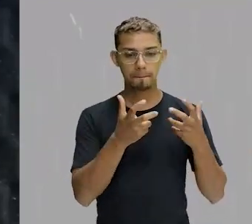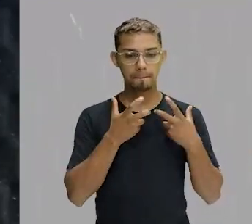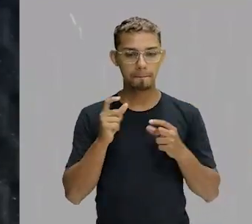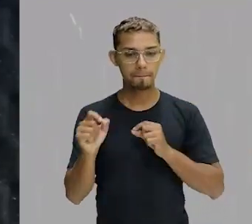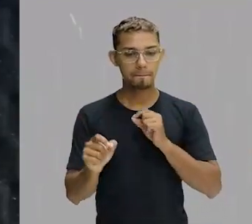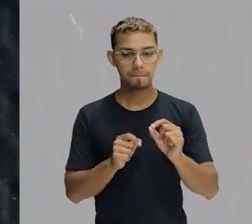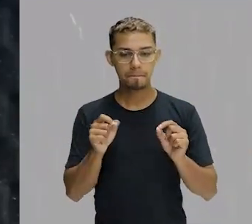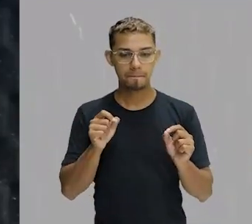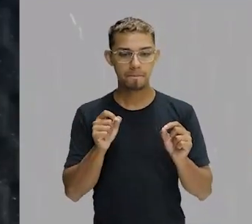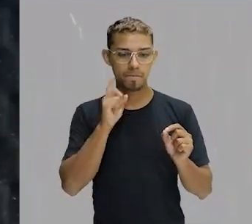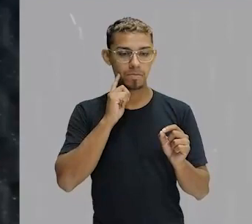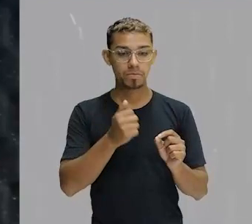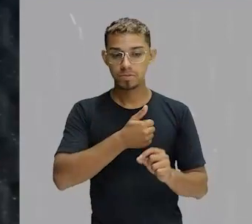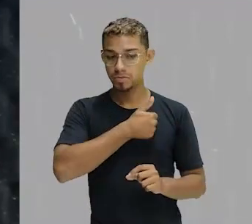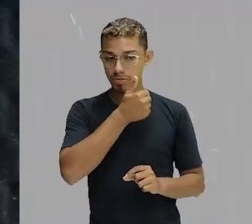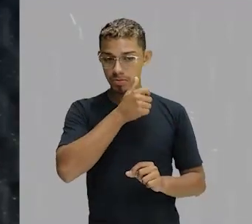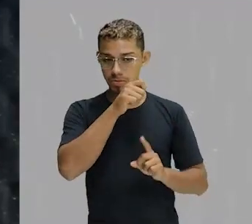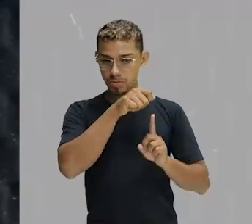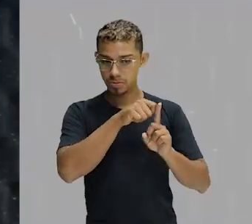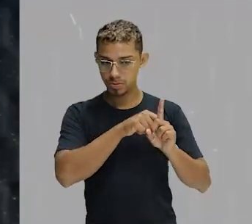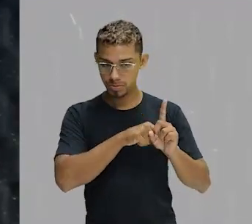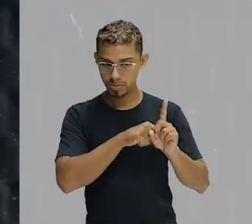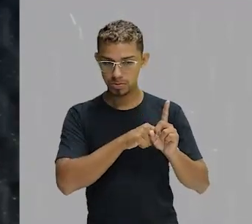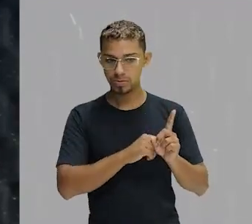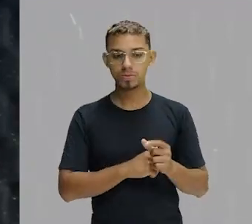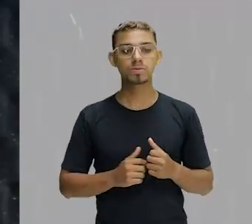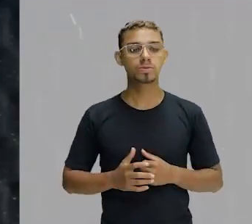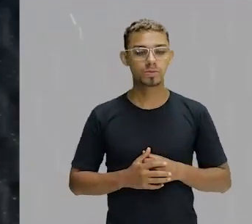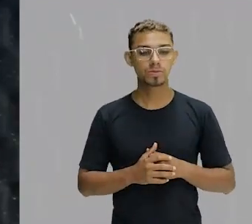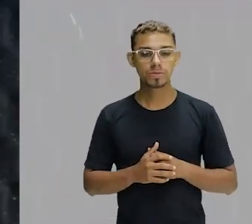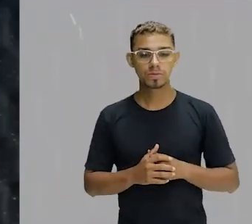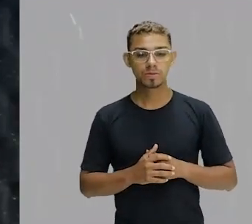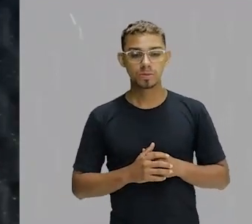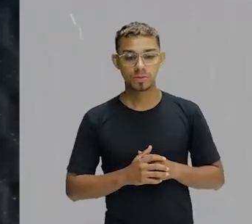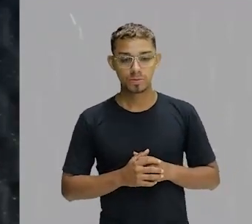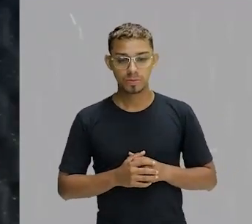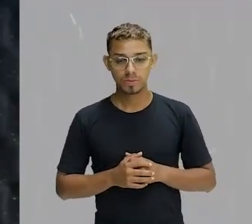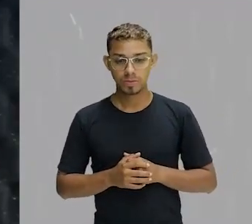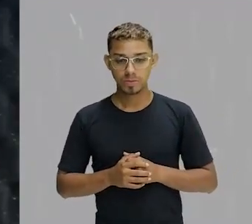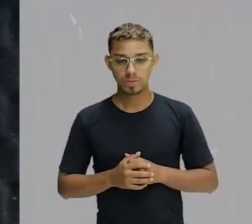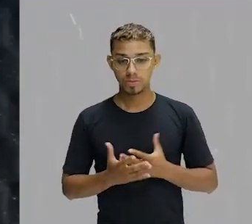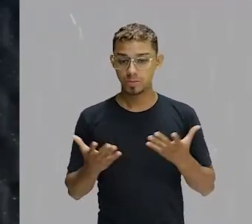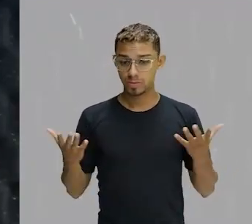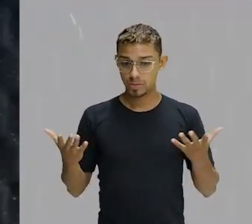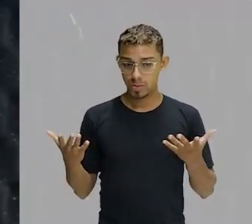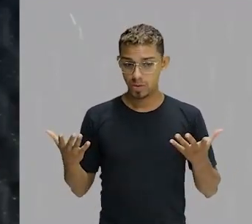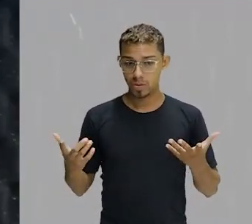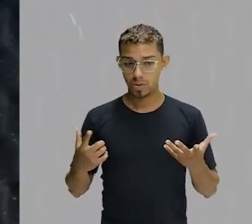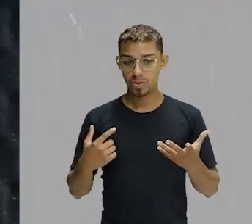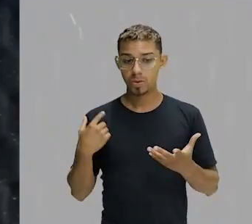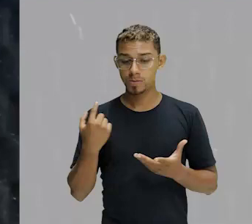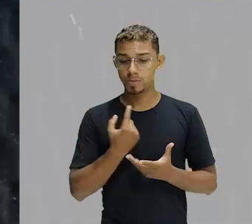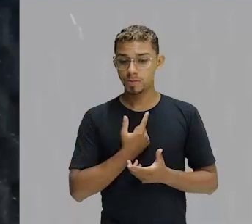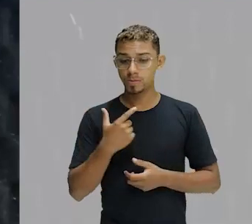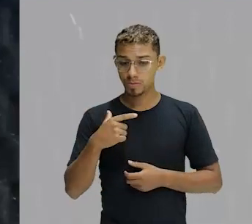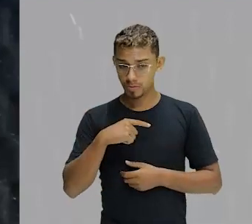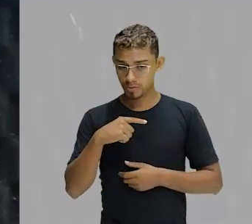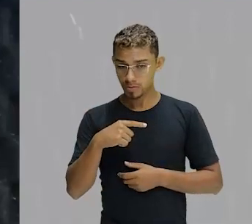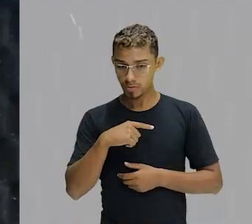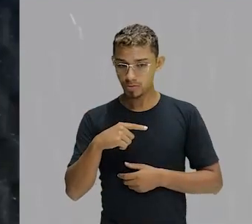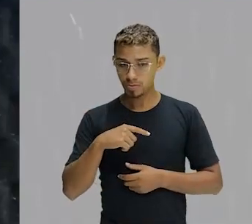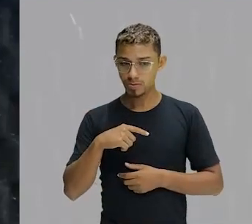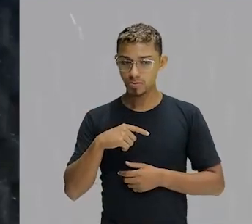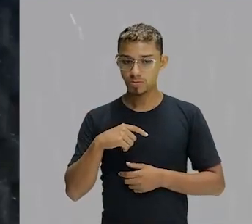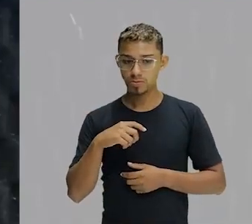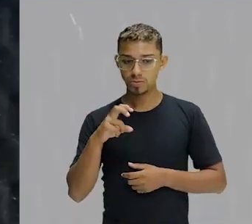só primeiro mês, tá? Então, lá no final do primeiro mês, o que, que a gente vai fazer? A gente vai ter os R$ 500 que